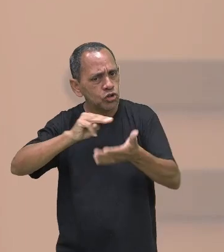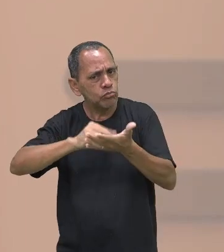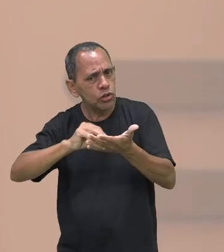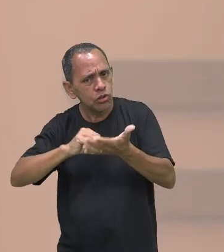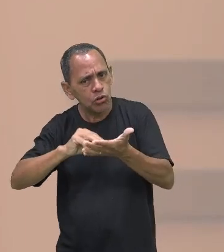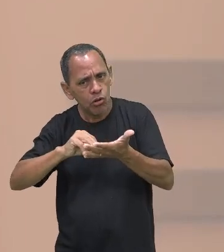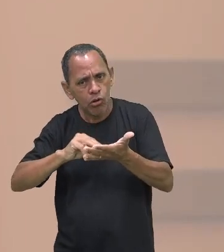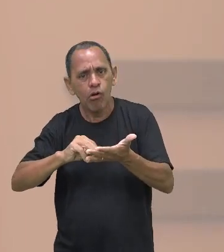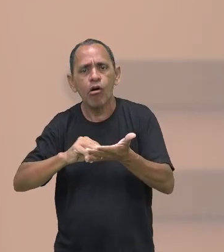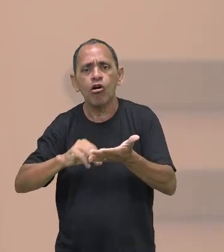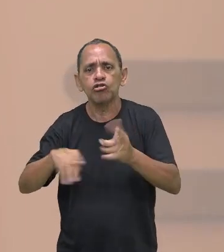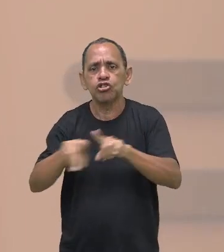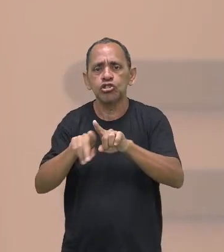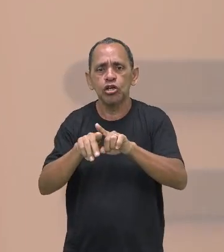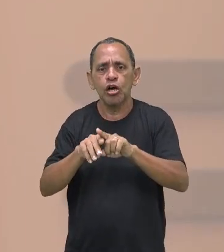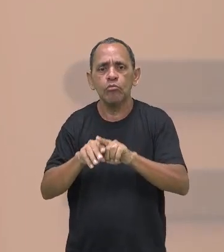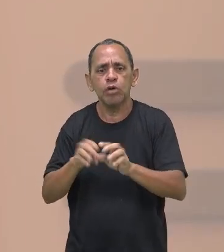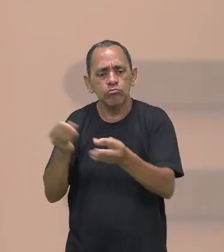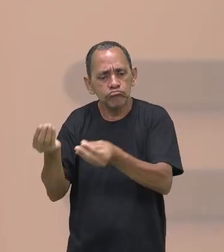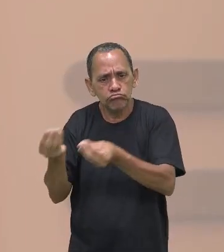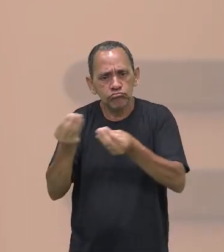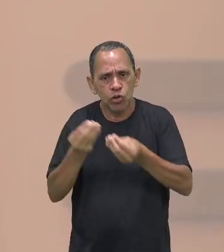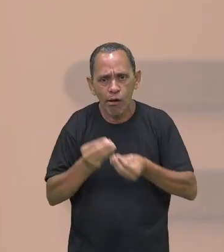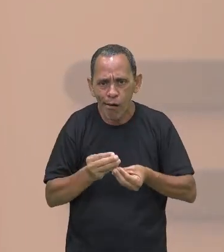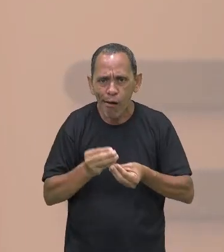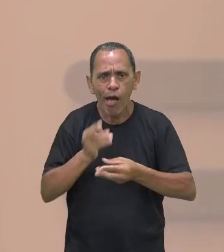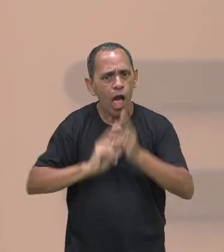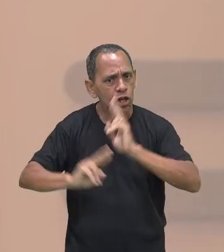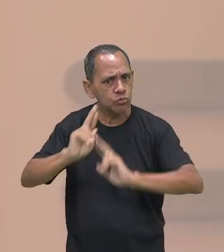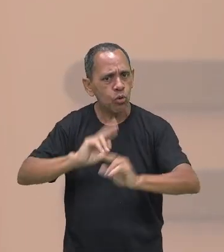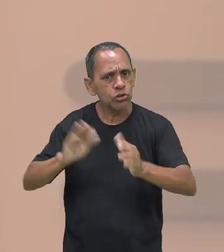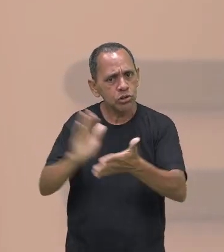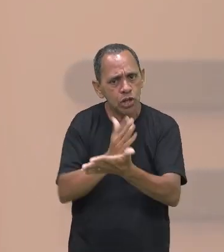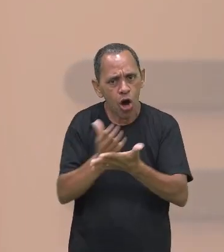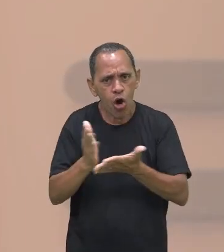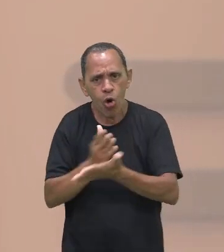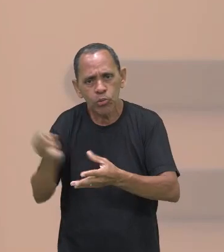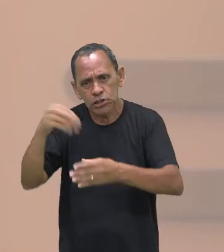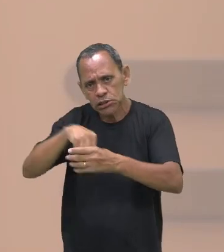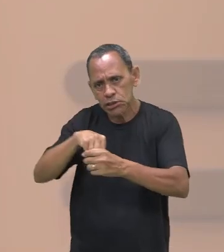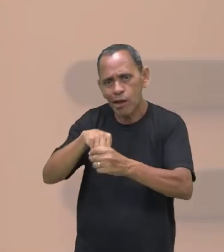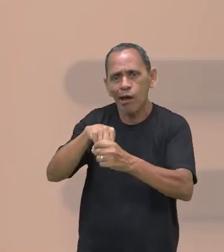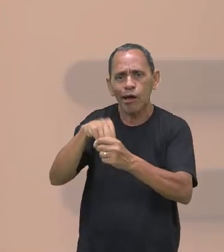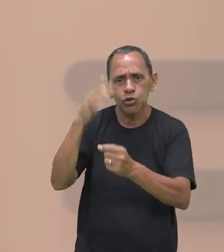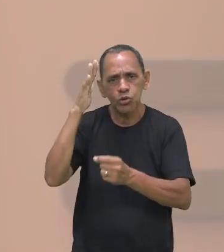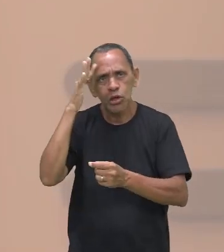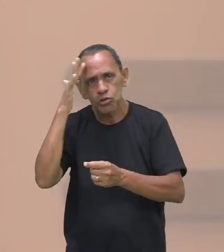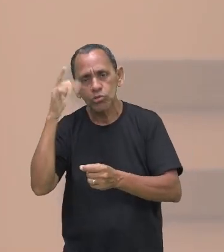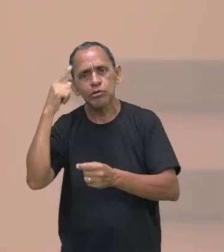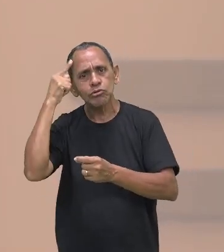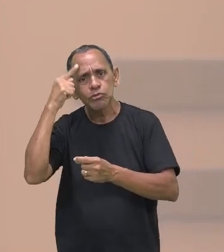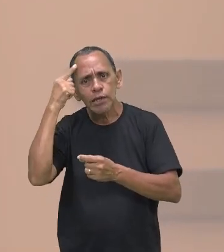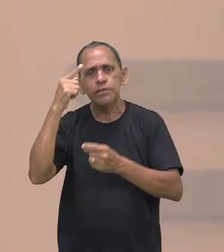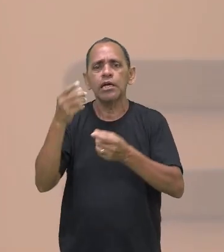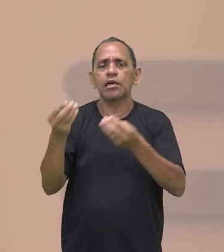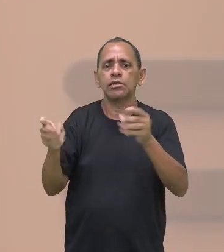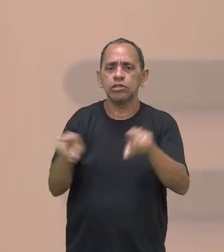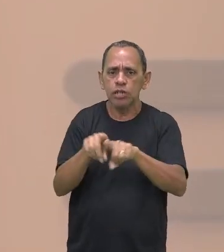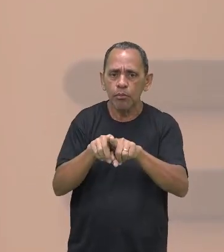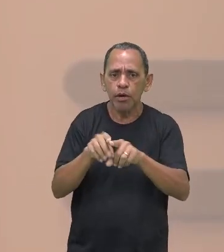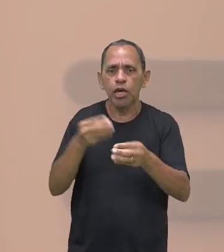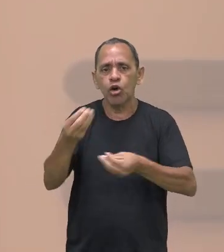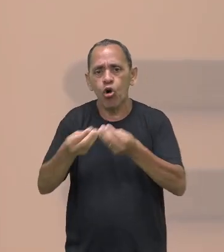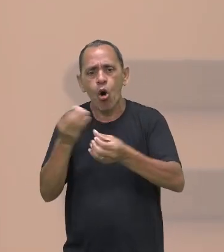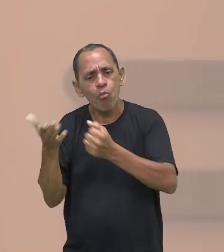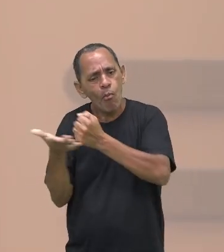metodologias, eles trouxeram algumas respostas dentro das suas concepções. E isso formou uma